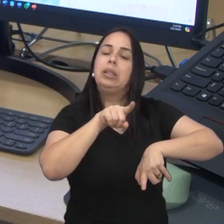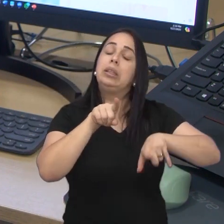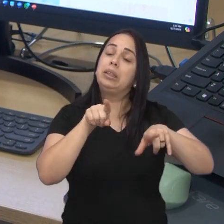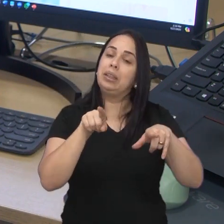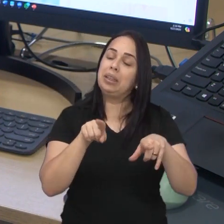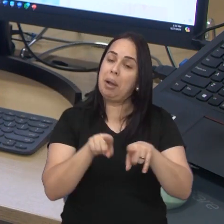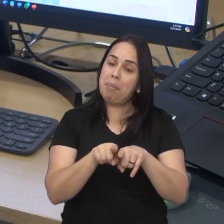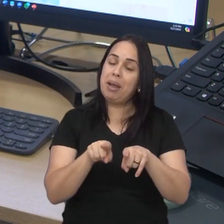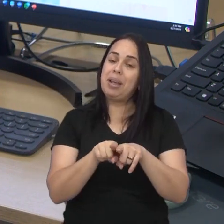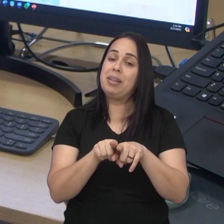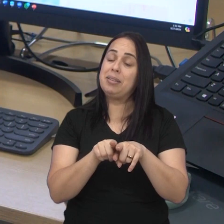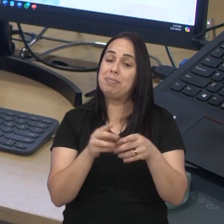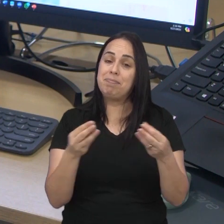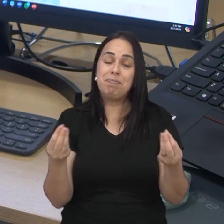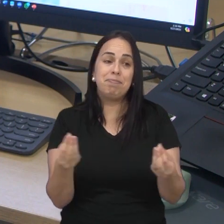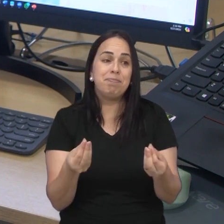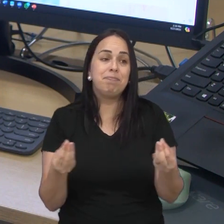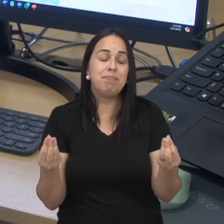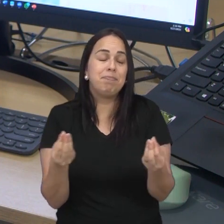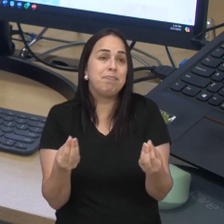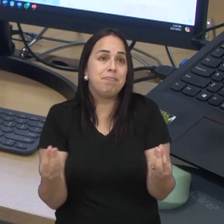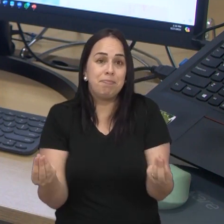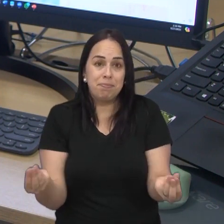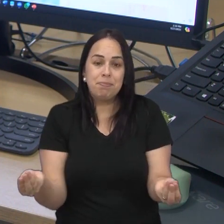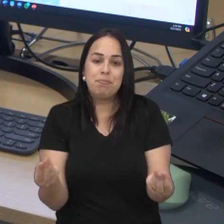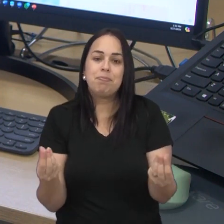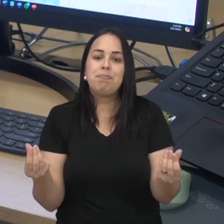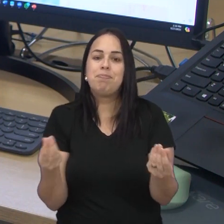negócio e, obviamente,